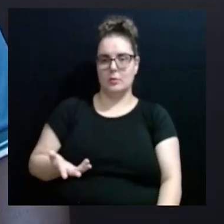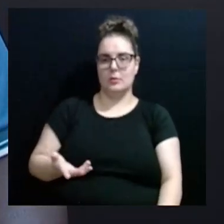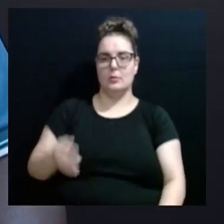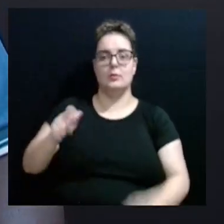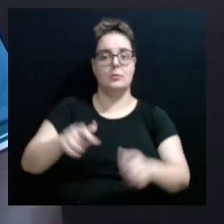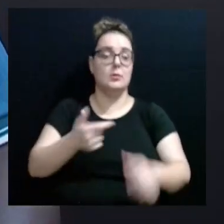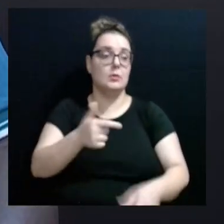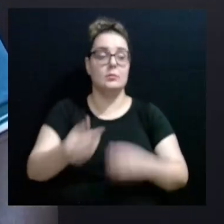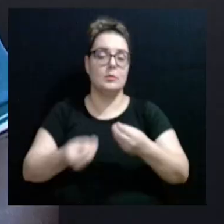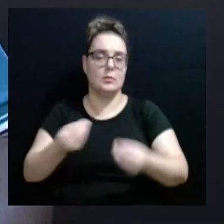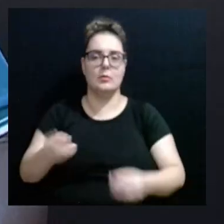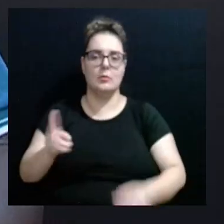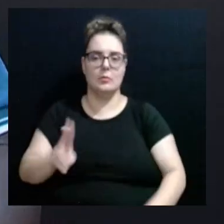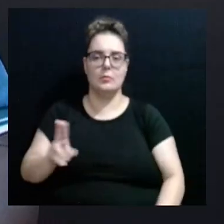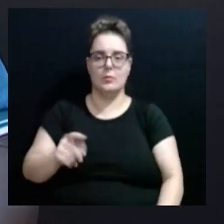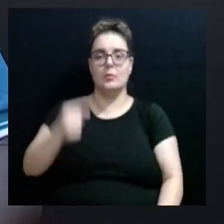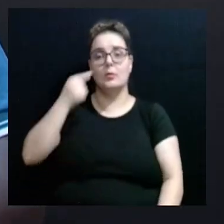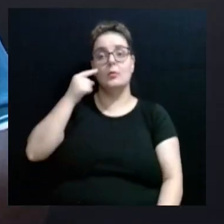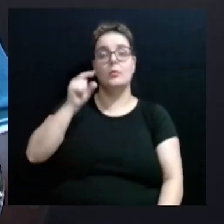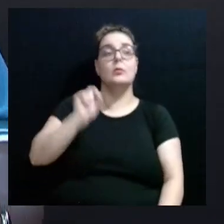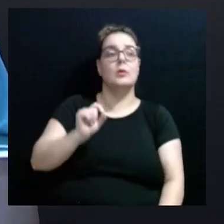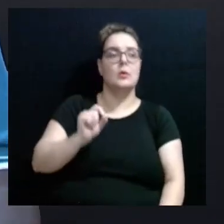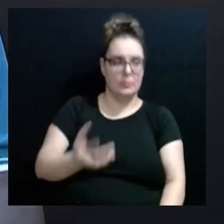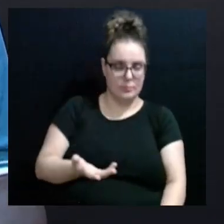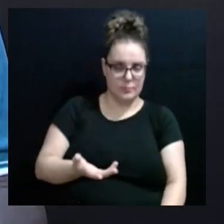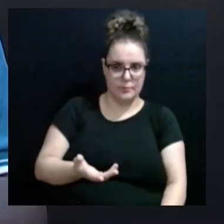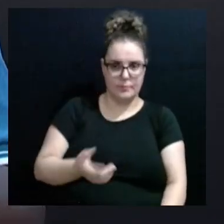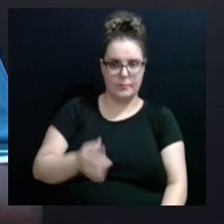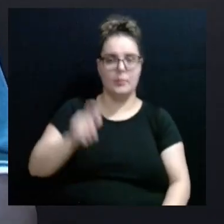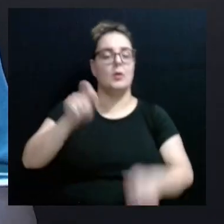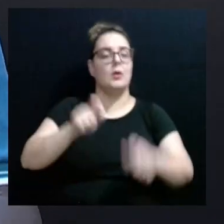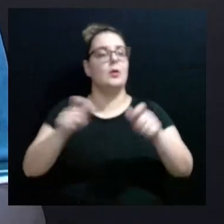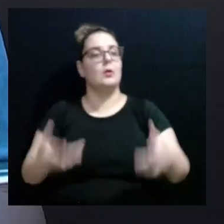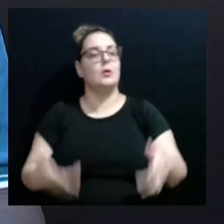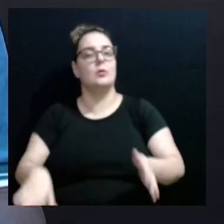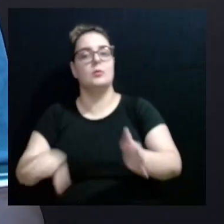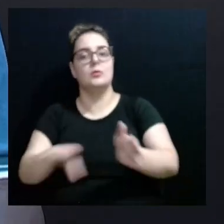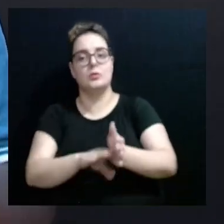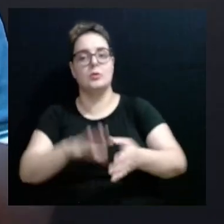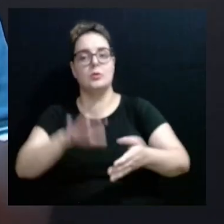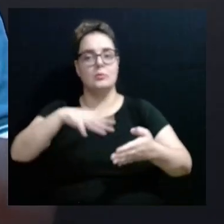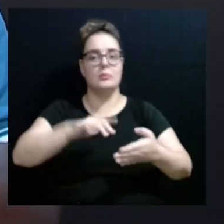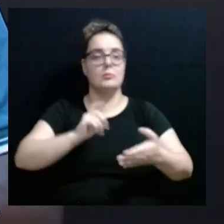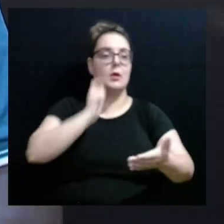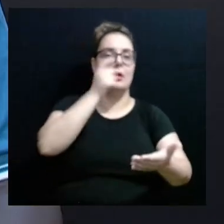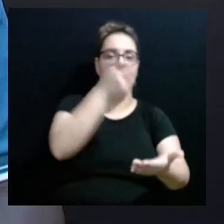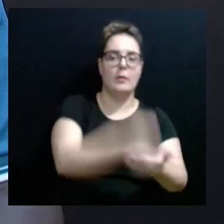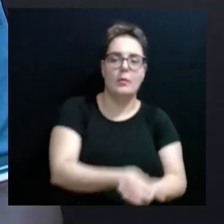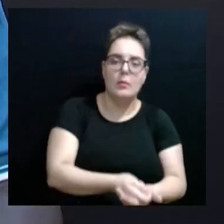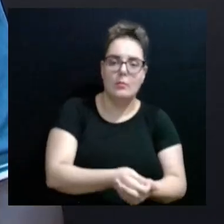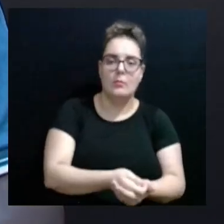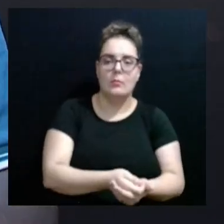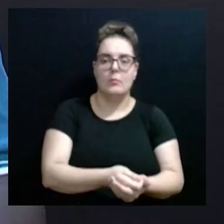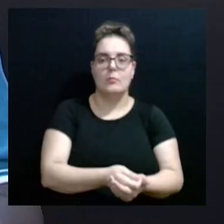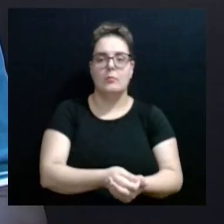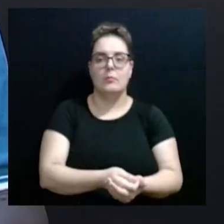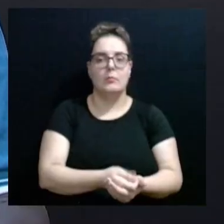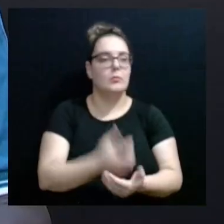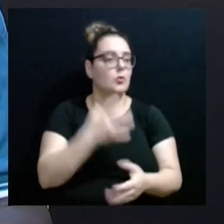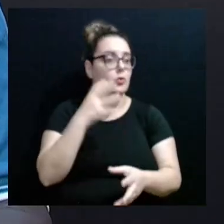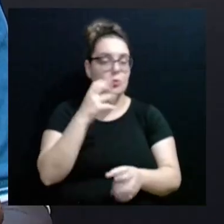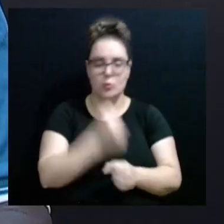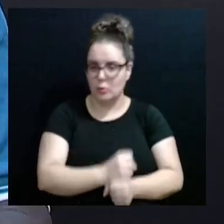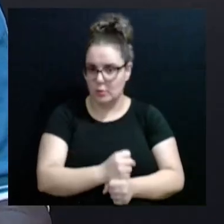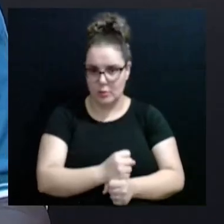que é ideal, Rafa, é que essas pessoas, quando chegarem a fatura, que elas paguem a fatura total.